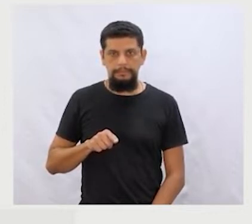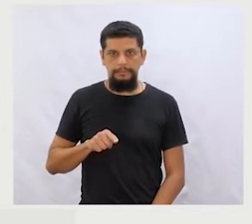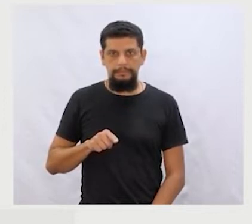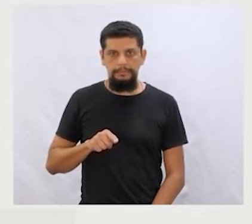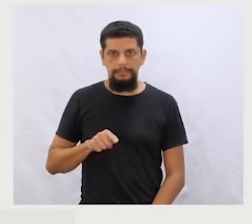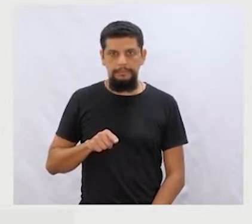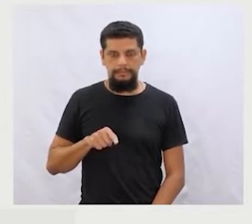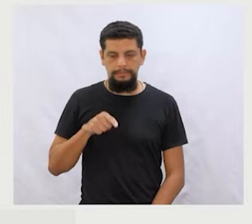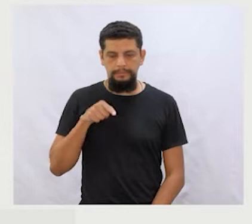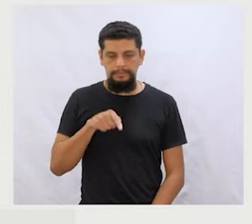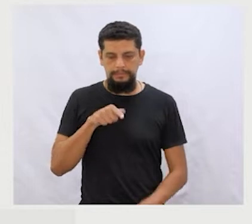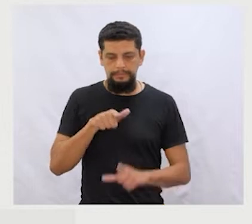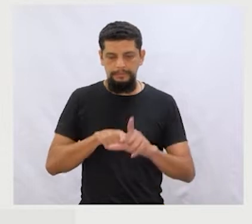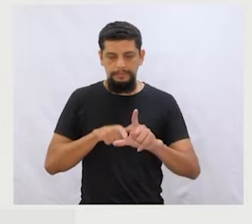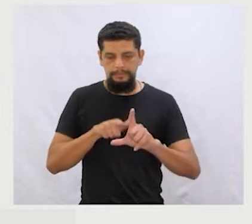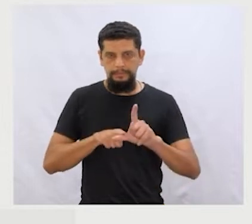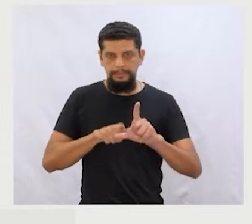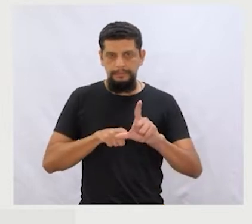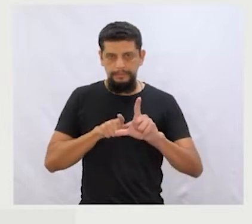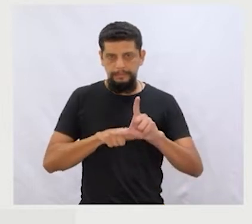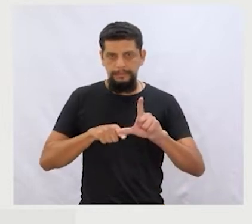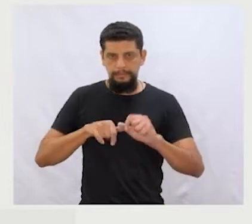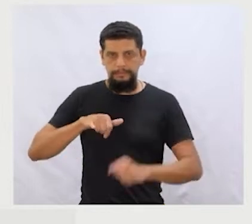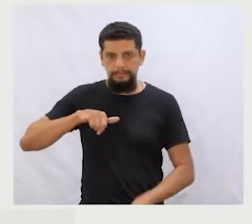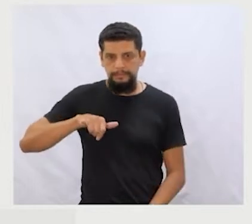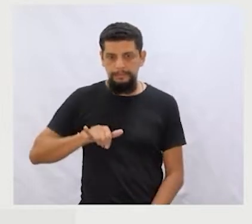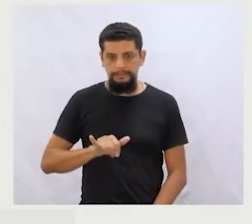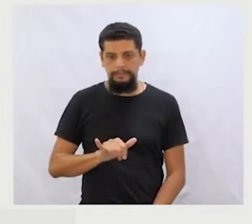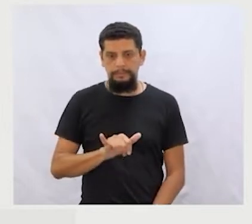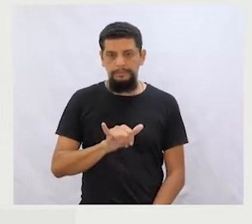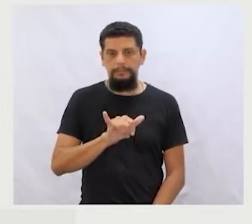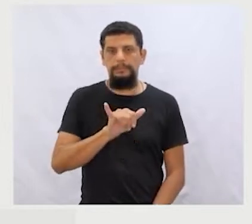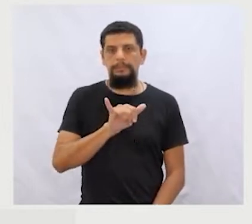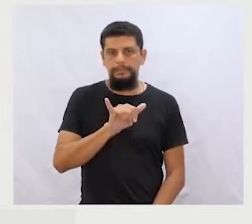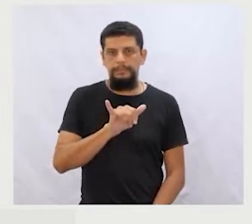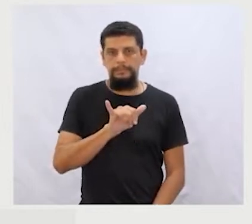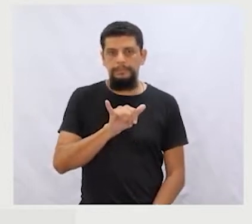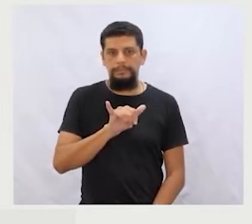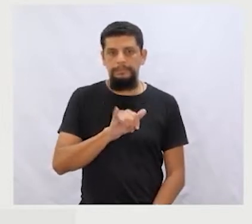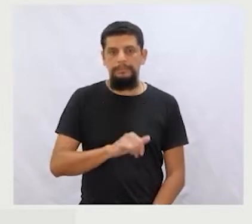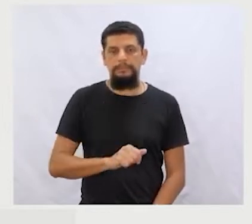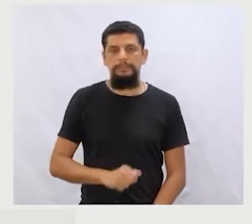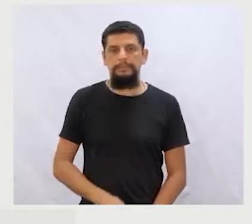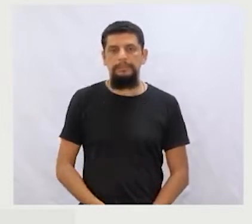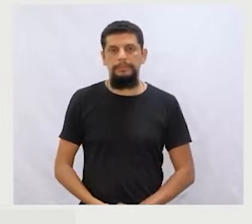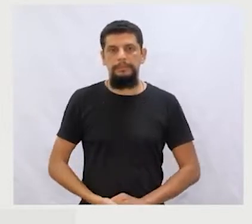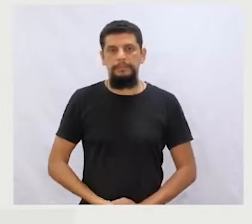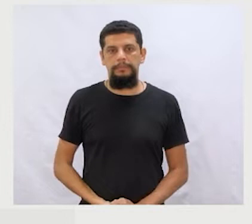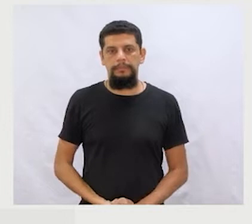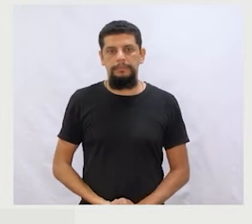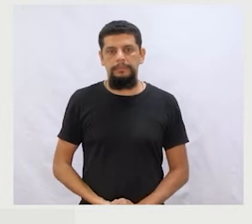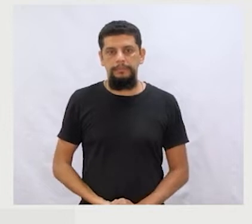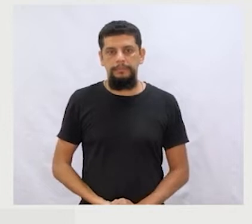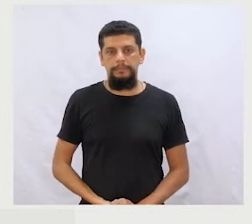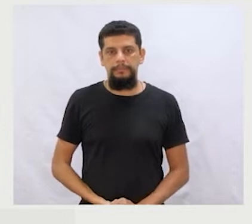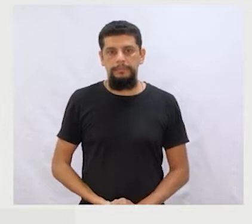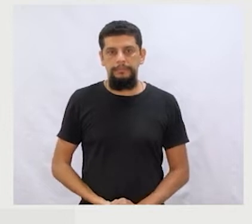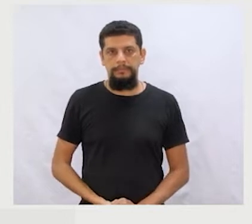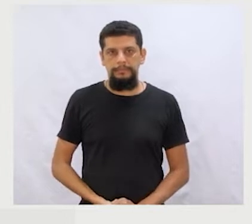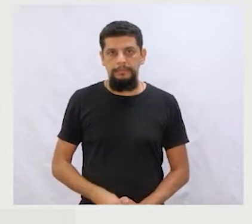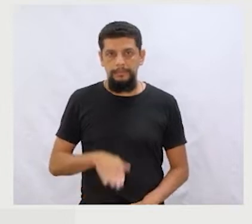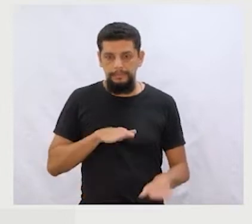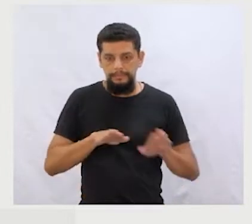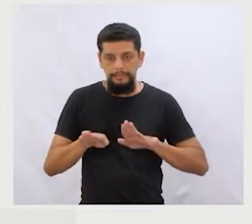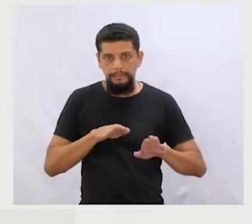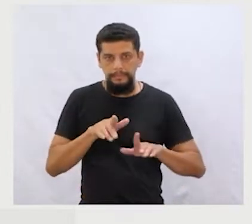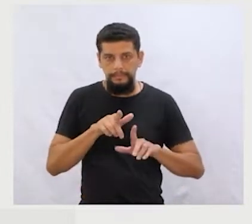outra linha inclinada na vertical para baixo, que vai se encontrar com a linha que eu já fiz.